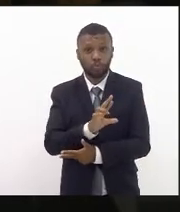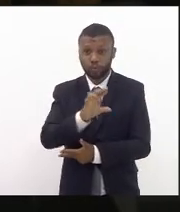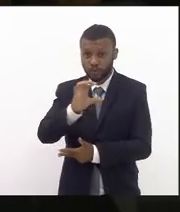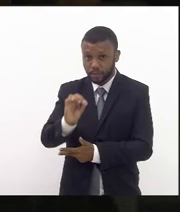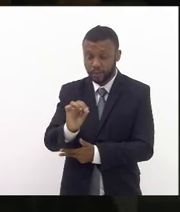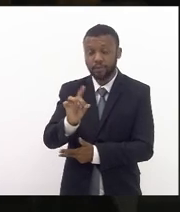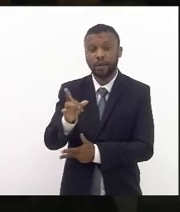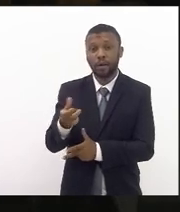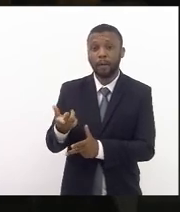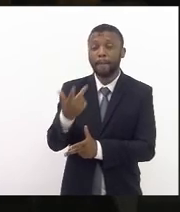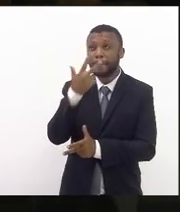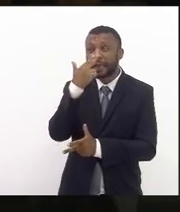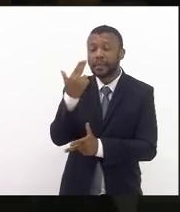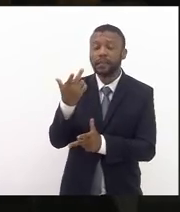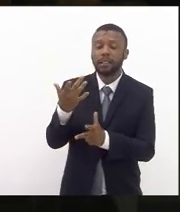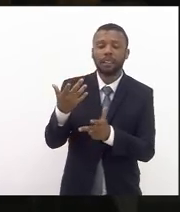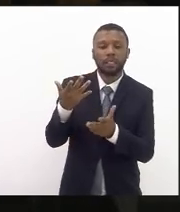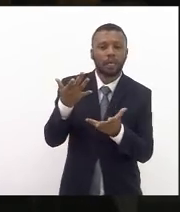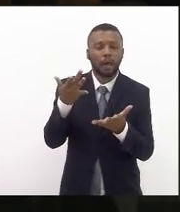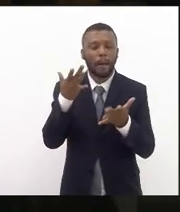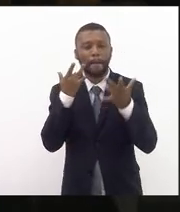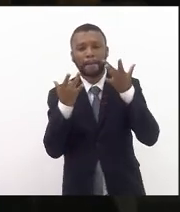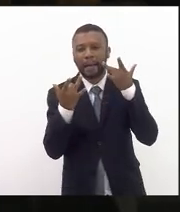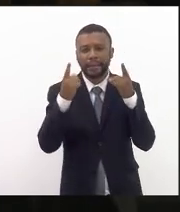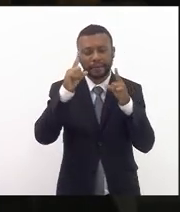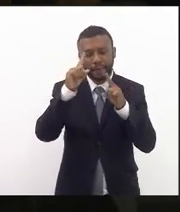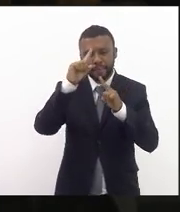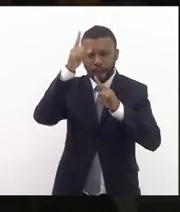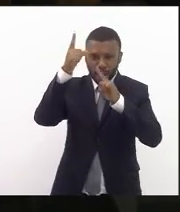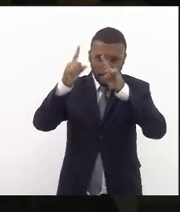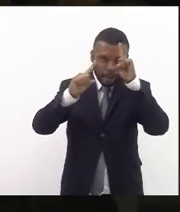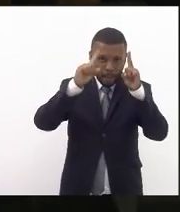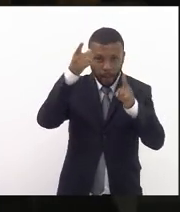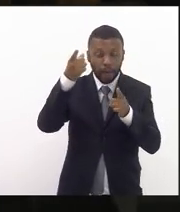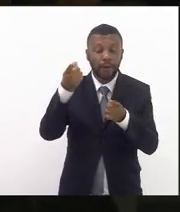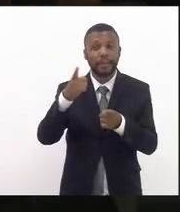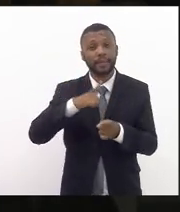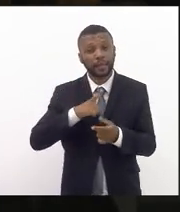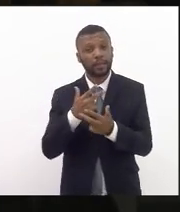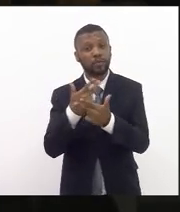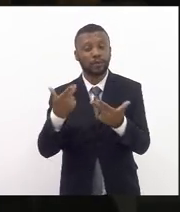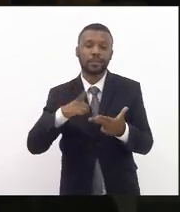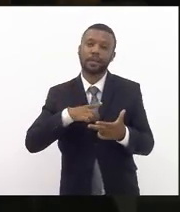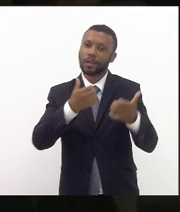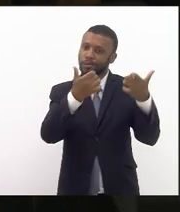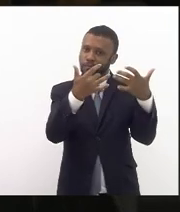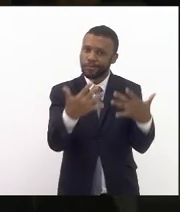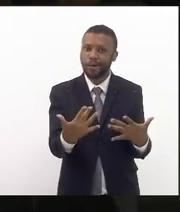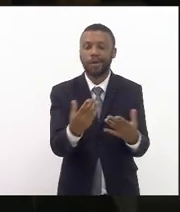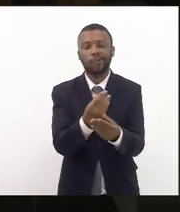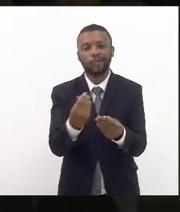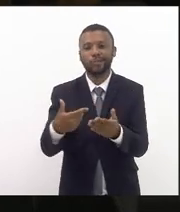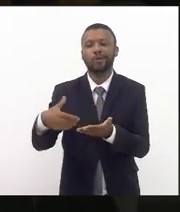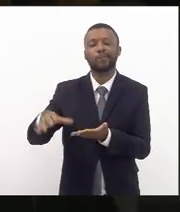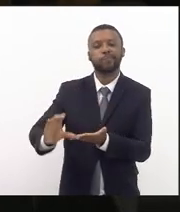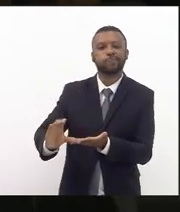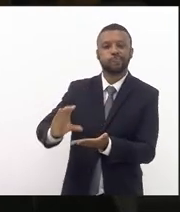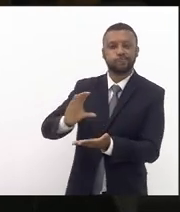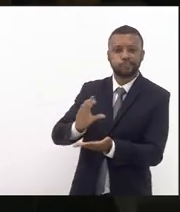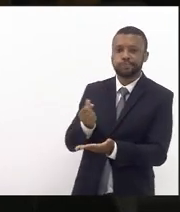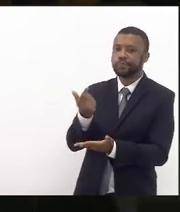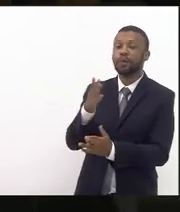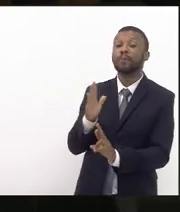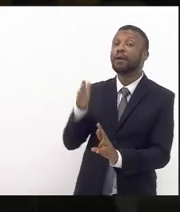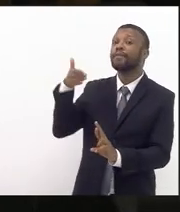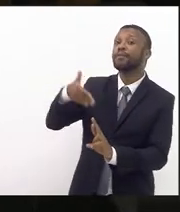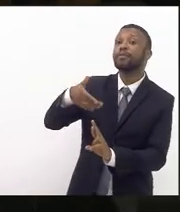uma peça de ficção, embora tenha essa coisa, tenha recebido, tenha justificado muita entrada de dinheiro. Eu me refiro